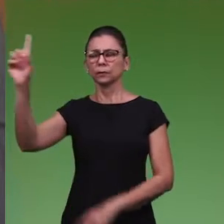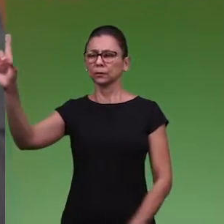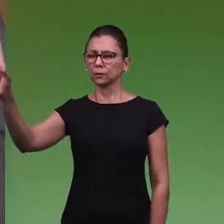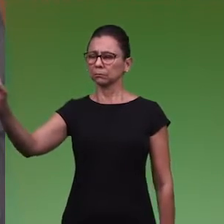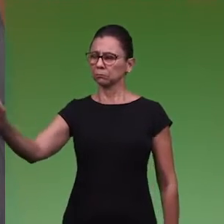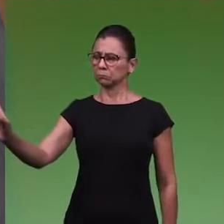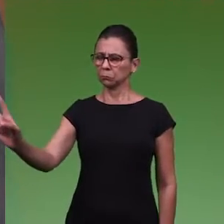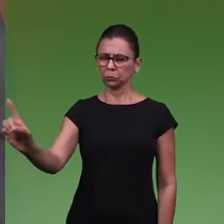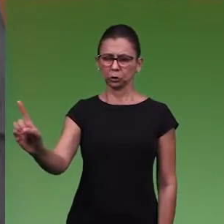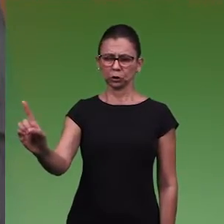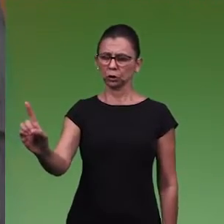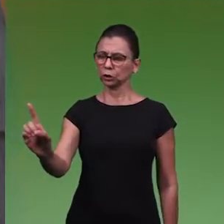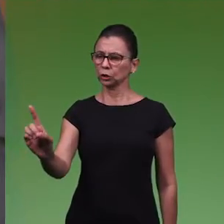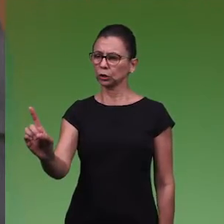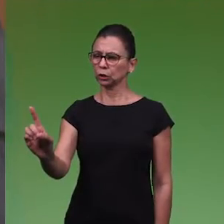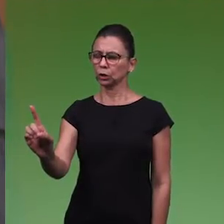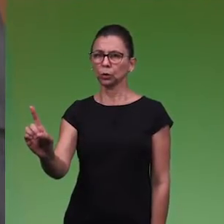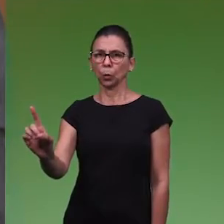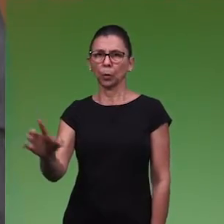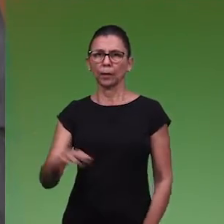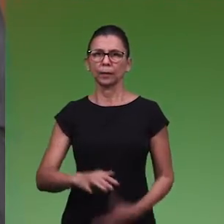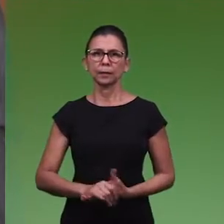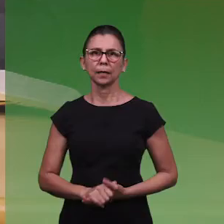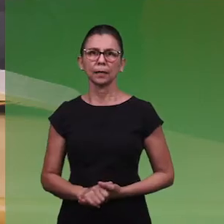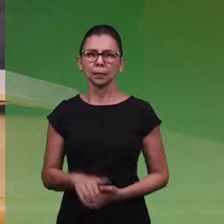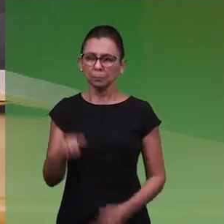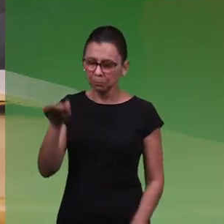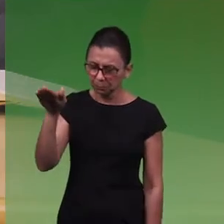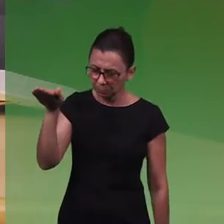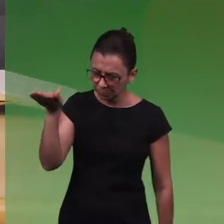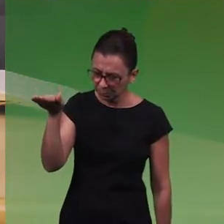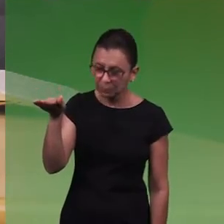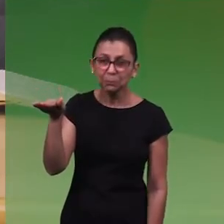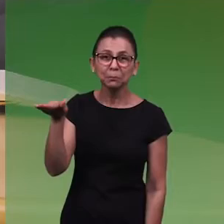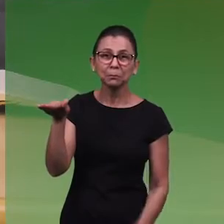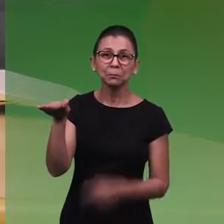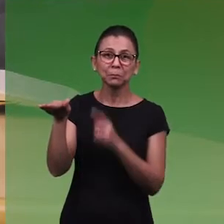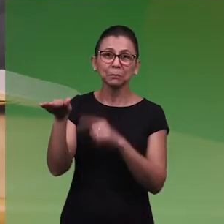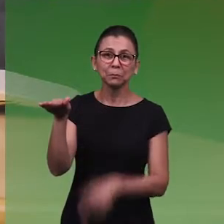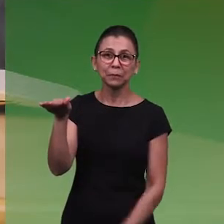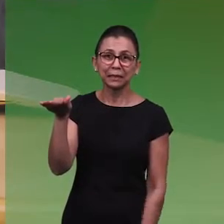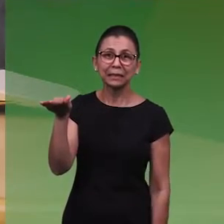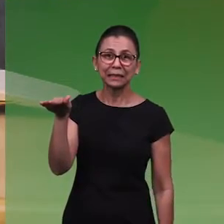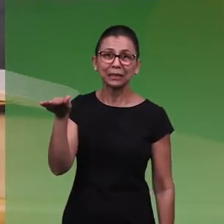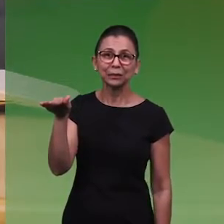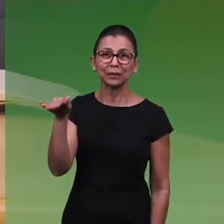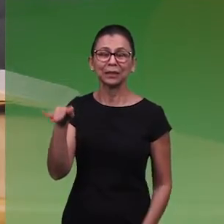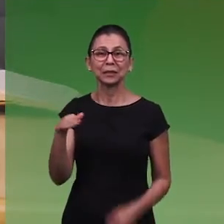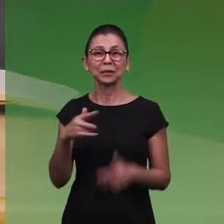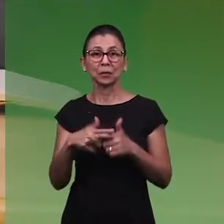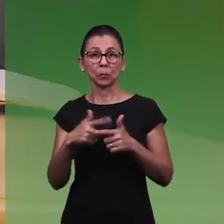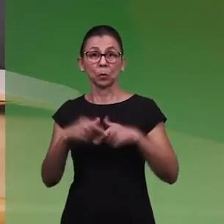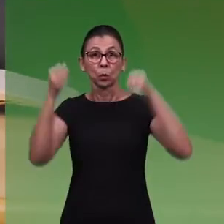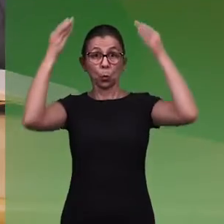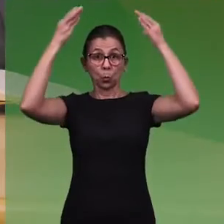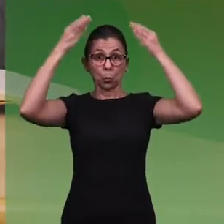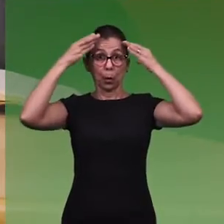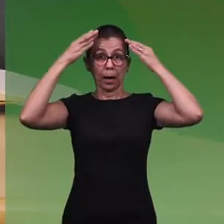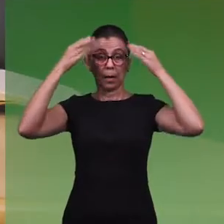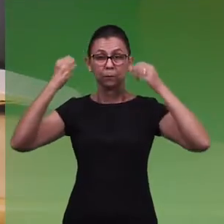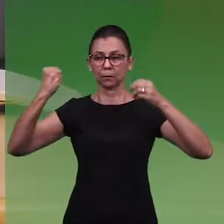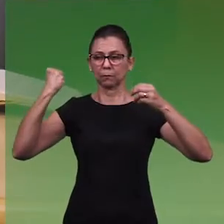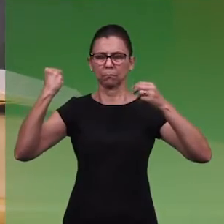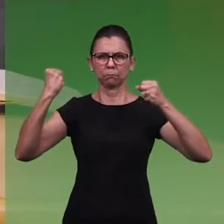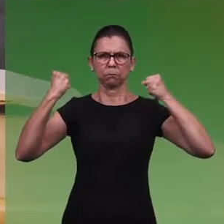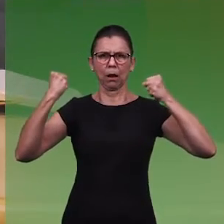Aí fala assim: não tinha aparência, não é isso. Ele não tinha porte físico. porque os reis, eles treinavam na